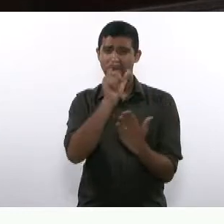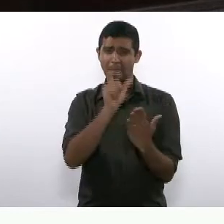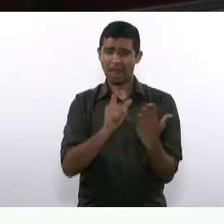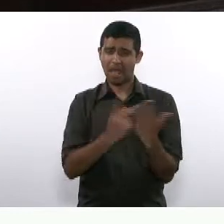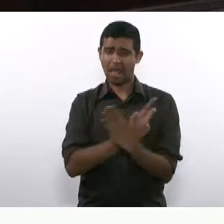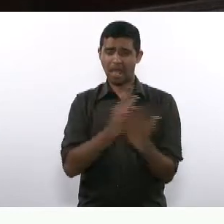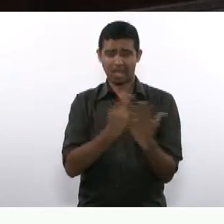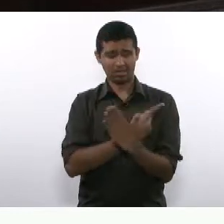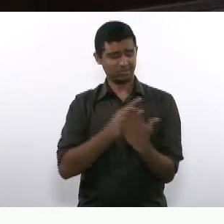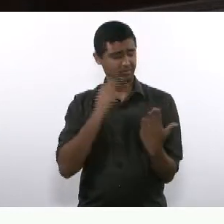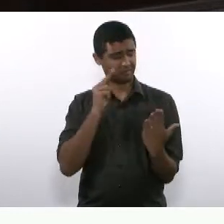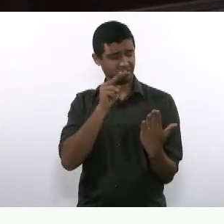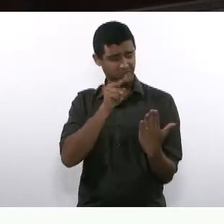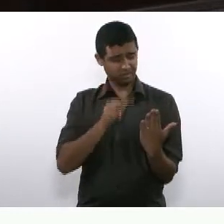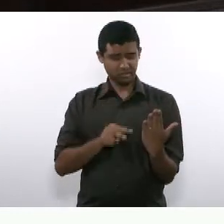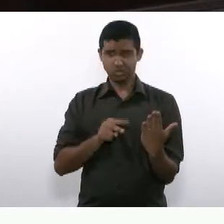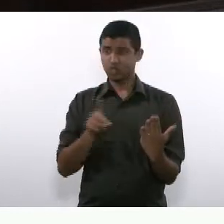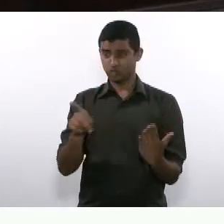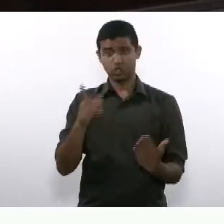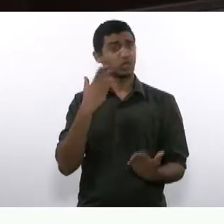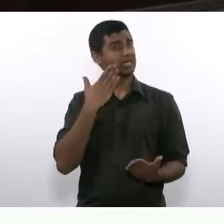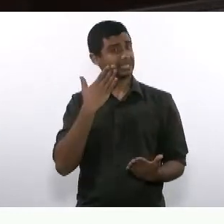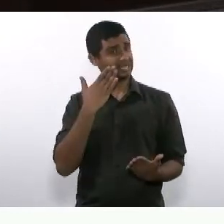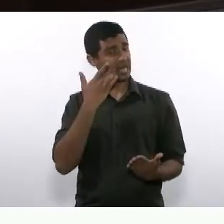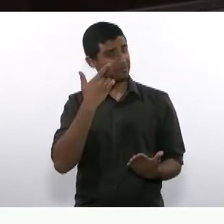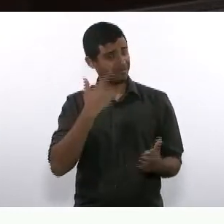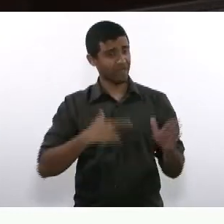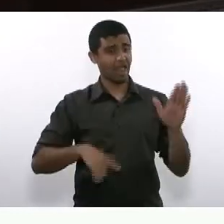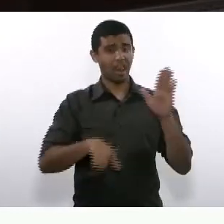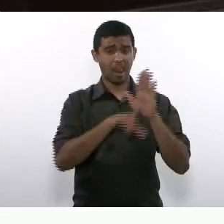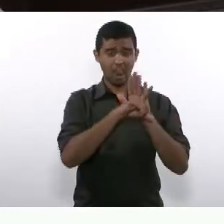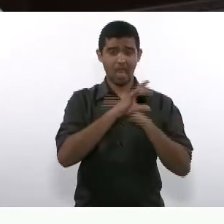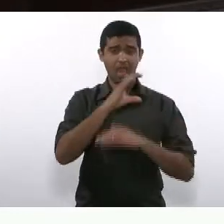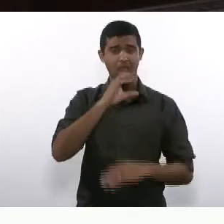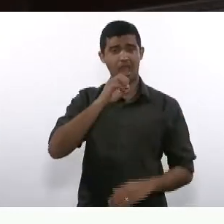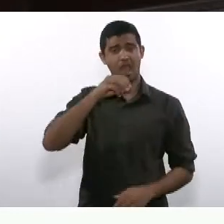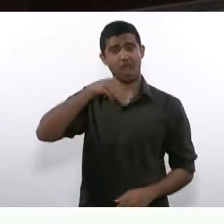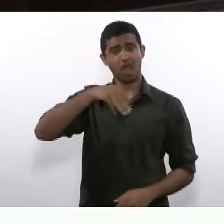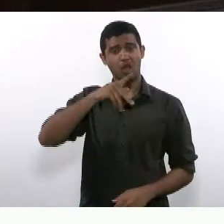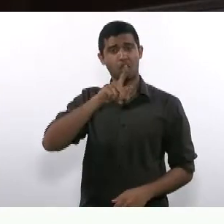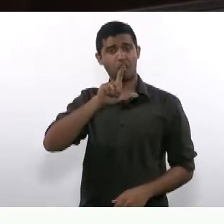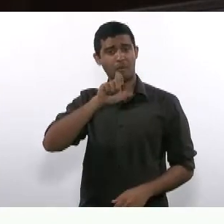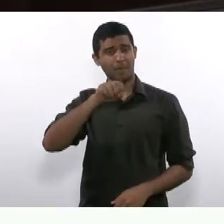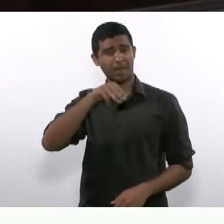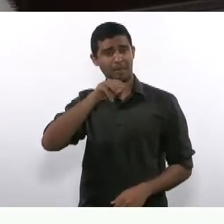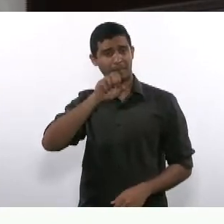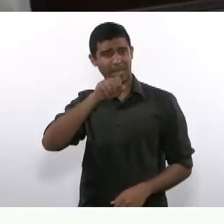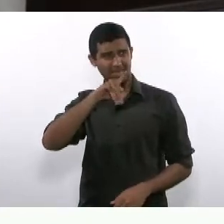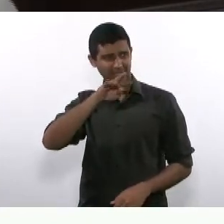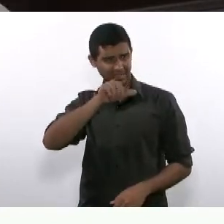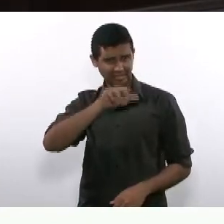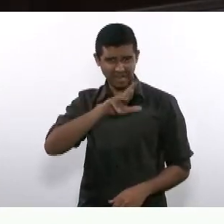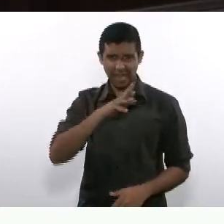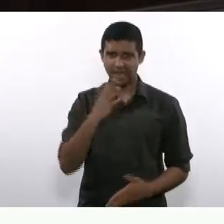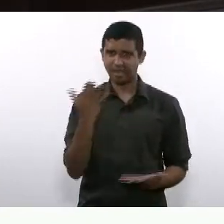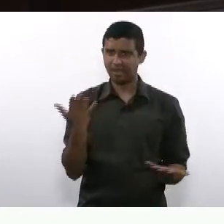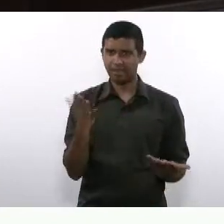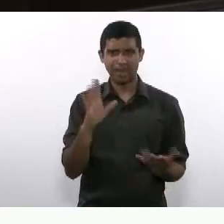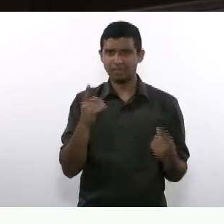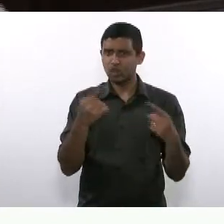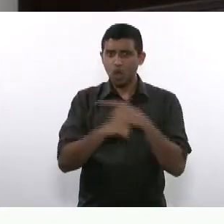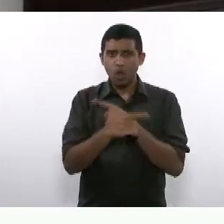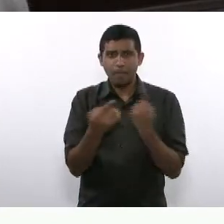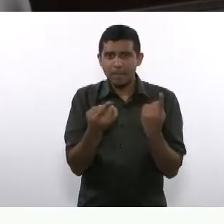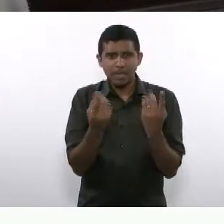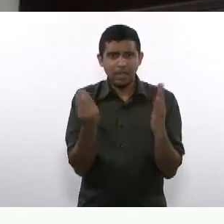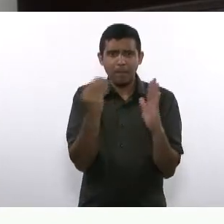Vossa Excelência mesmo ouviu dizer que tinha que ser por lei complementar. Mandaram lei ordinária. E por que tem que ser lei